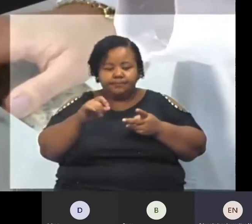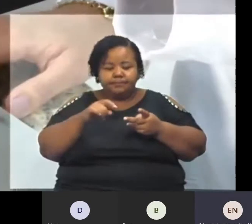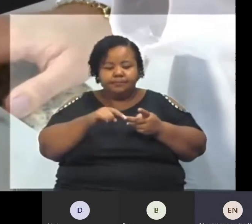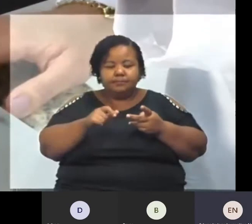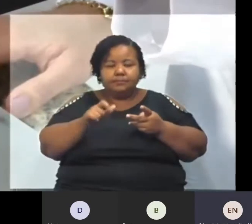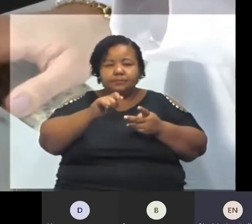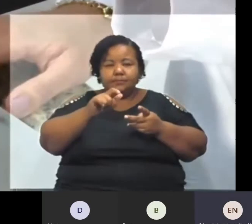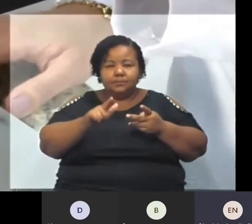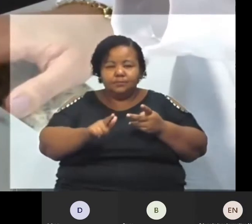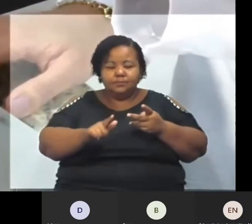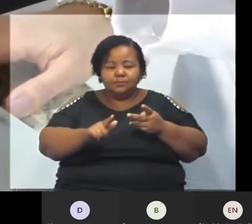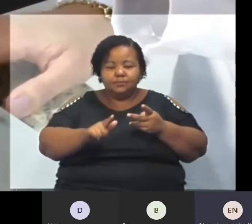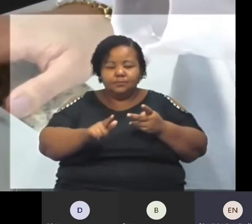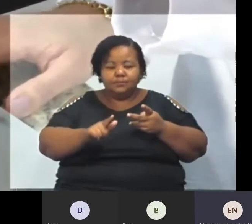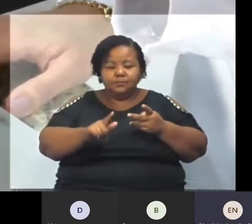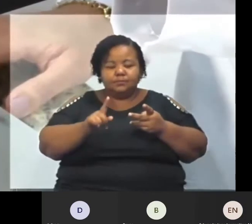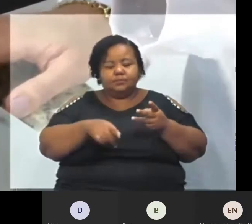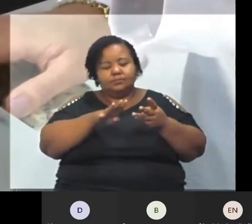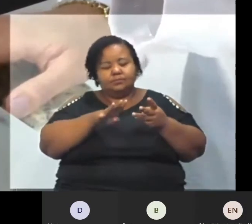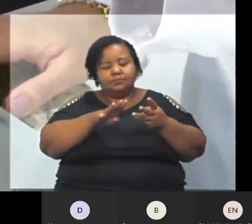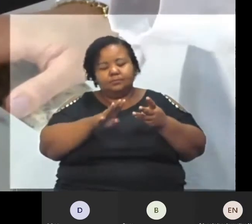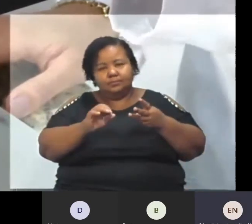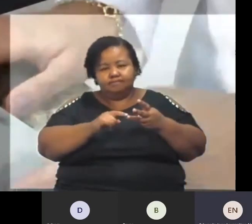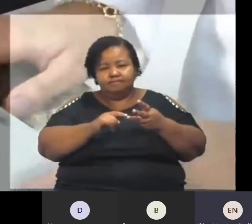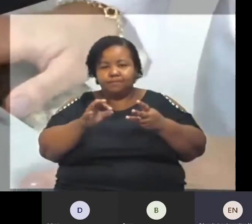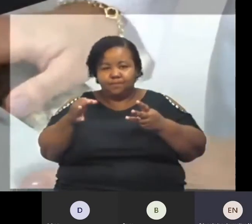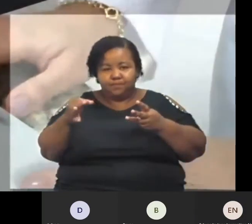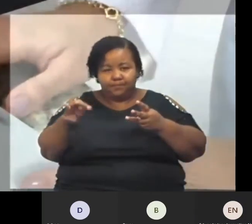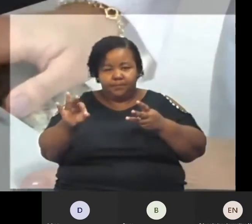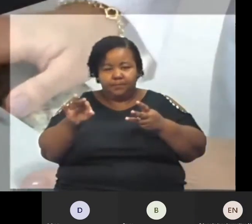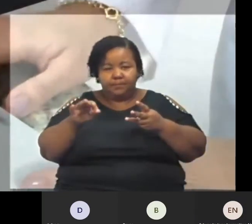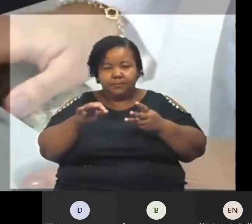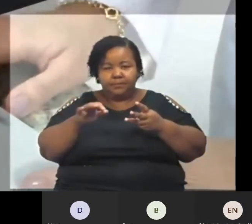na azul, de 40. Correto?